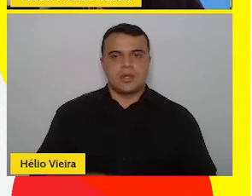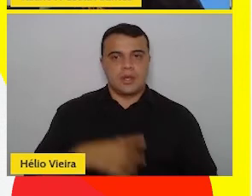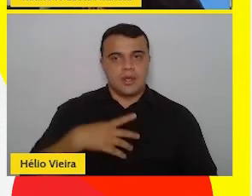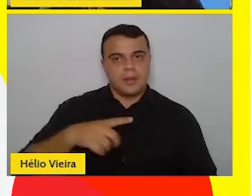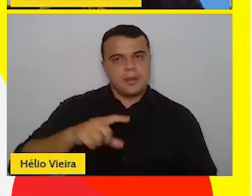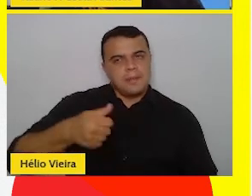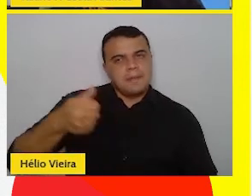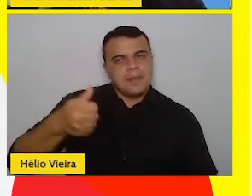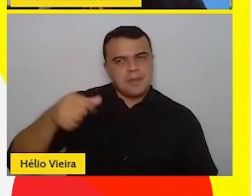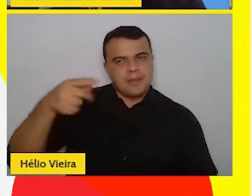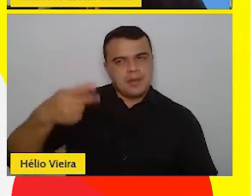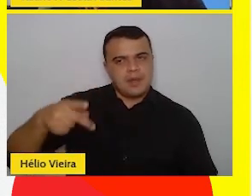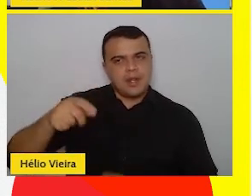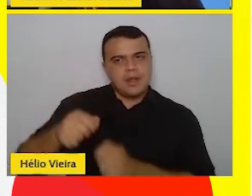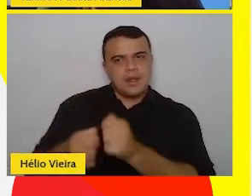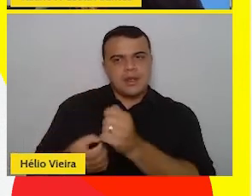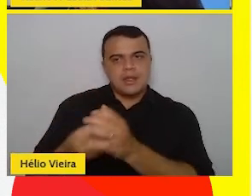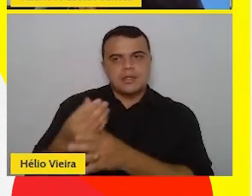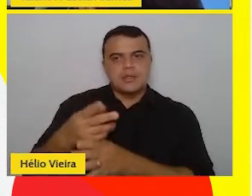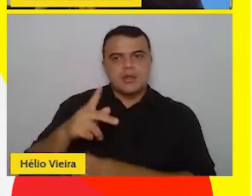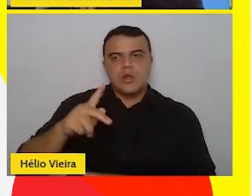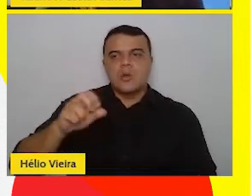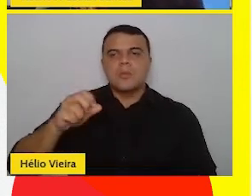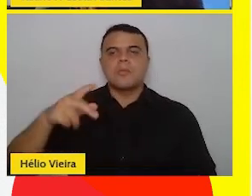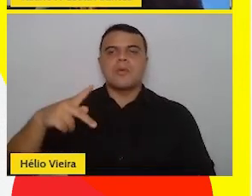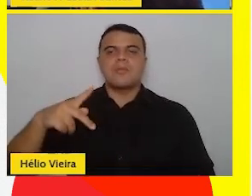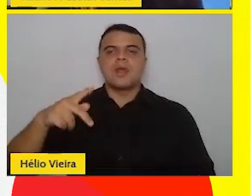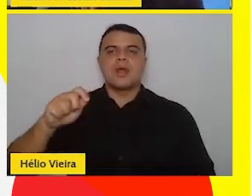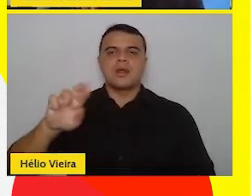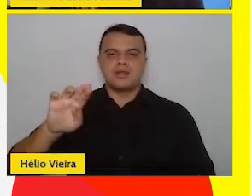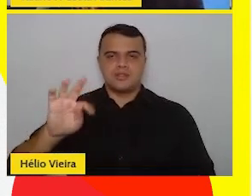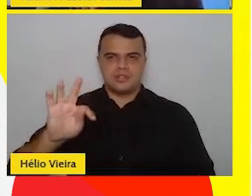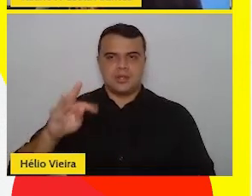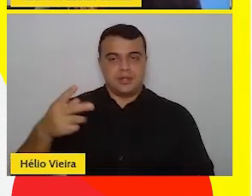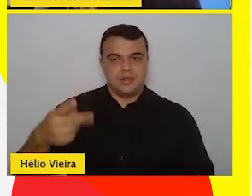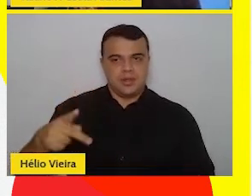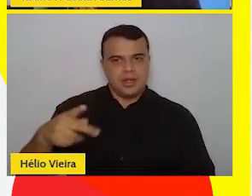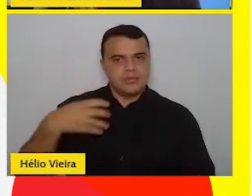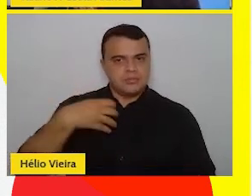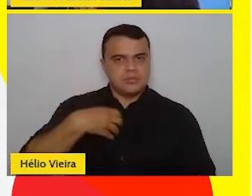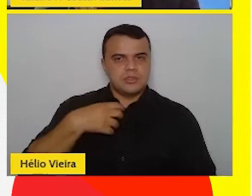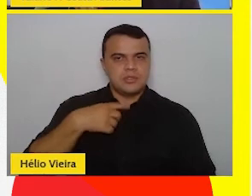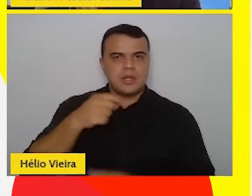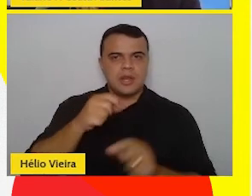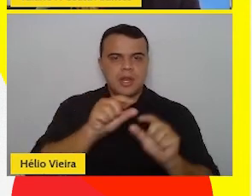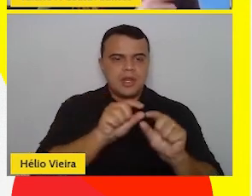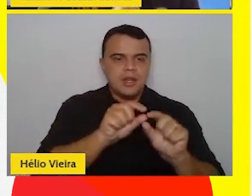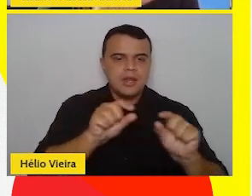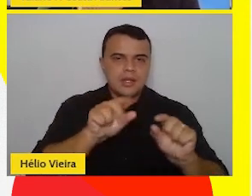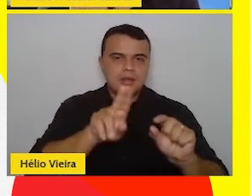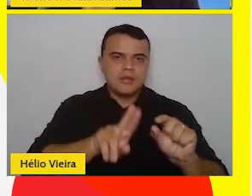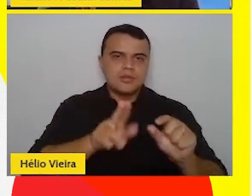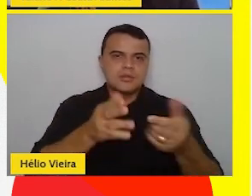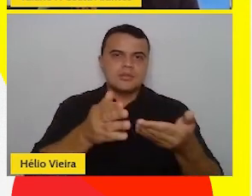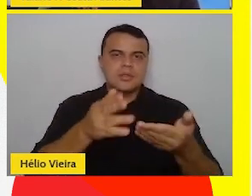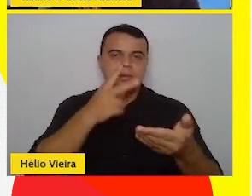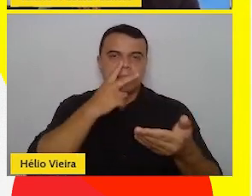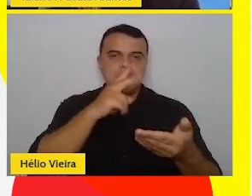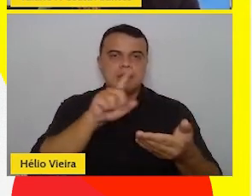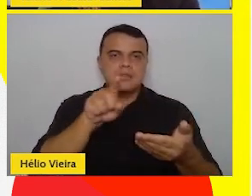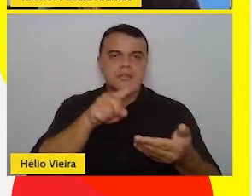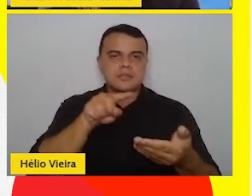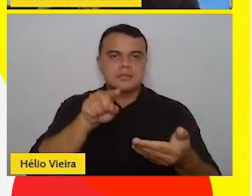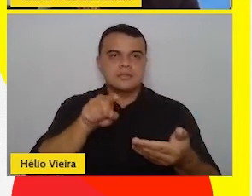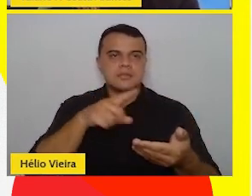pioneira no movimento pop art. E aqui, a linha que ela usa para trazer toda